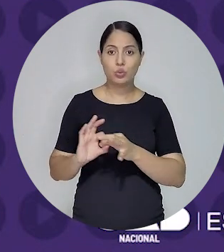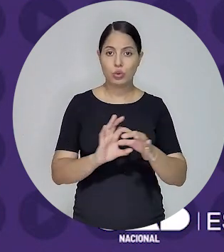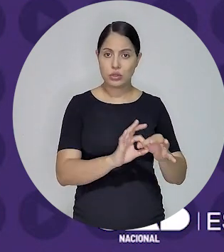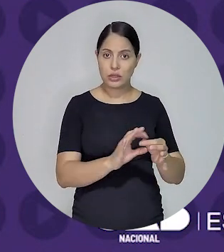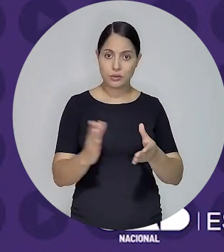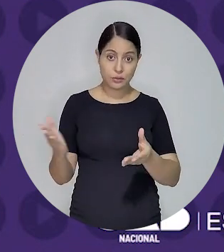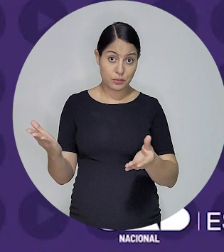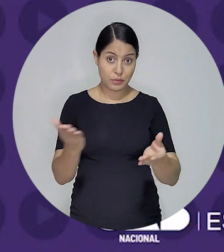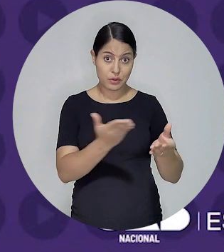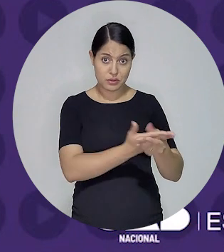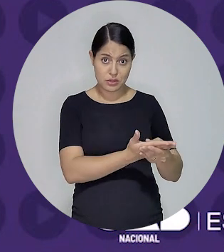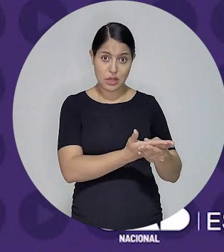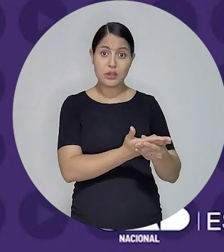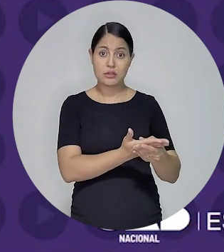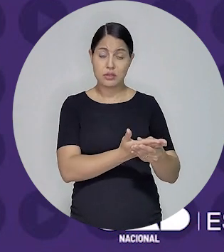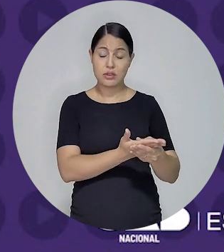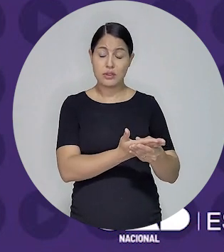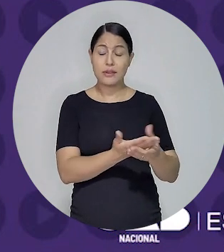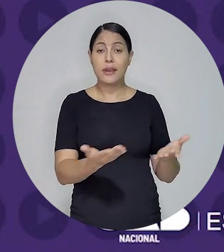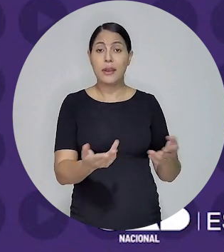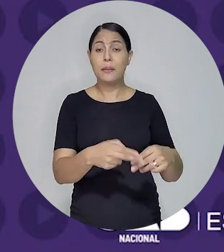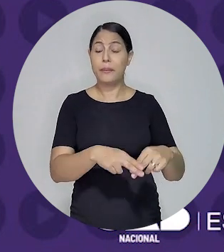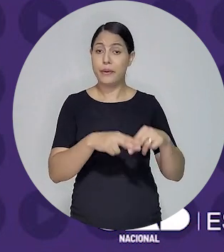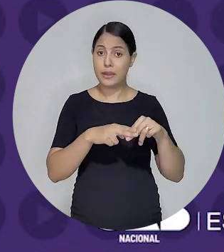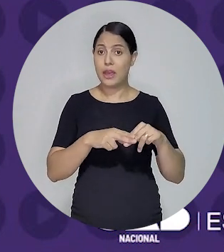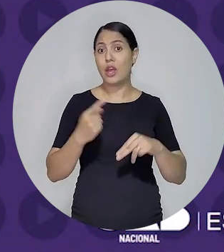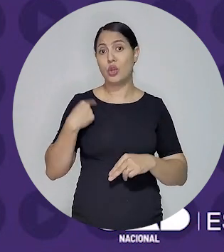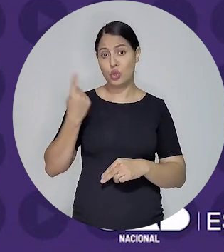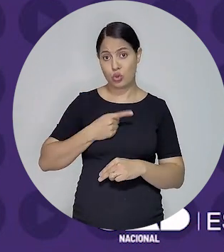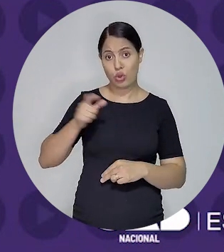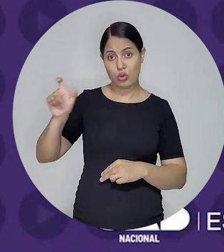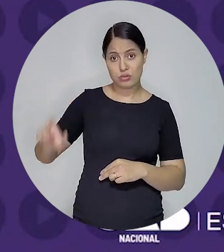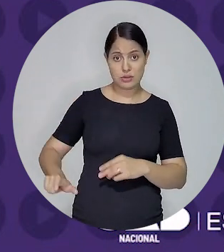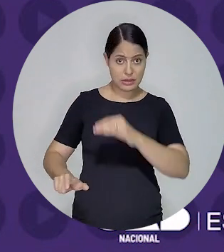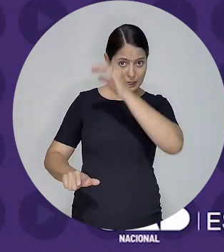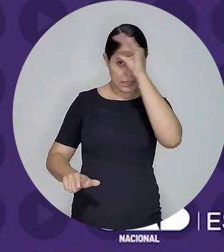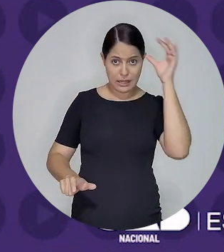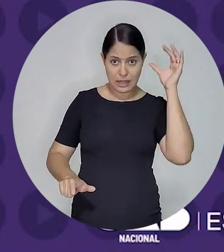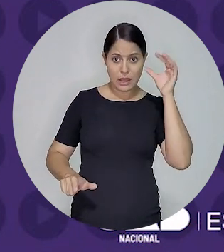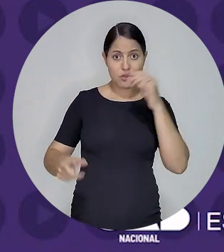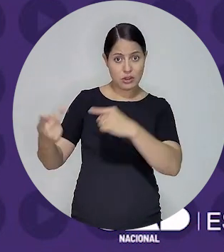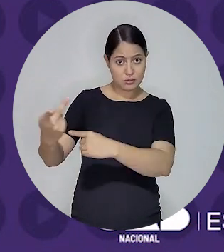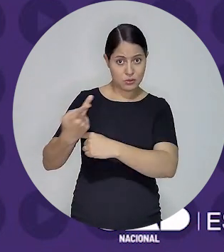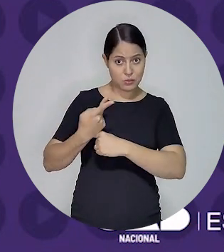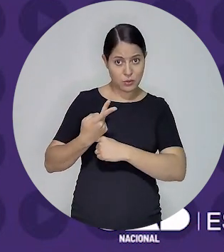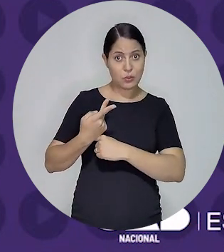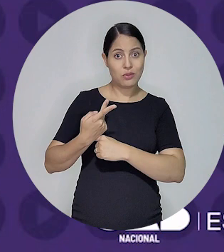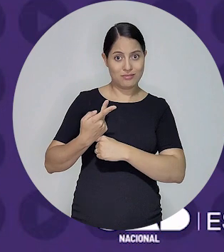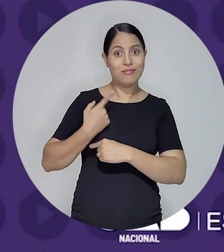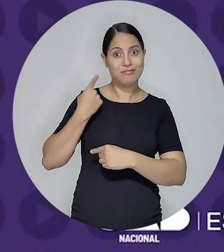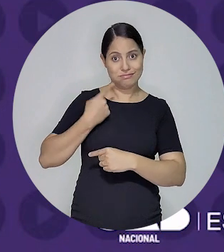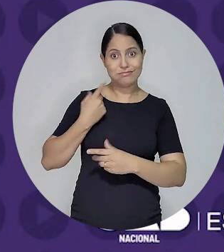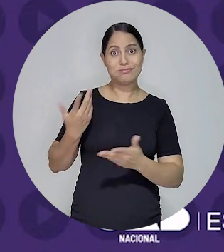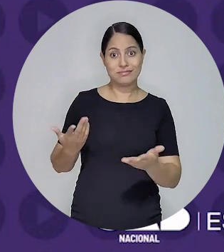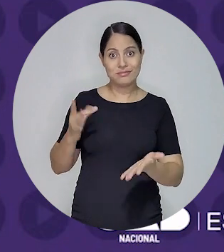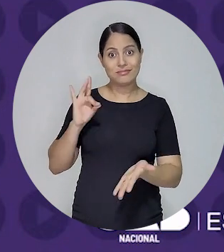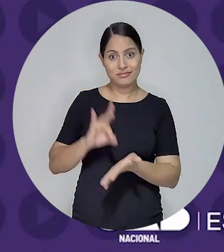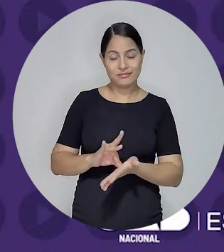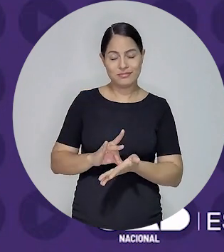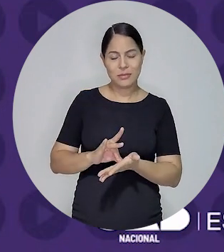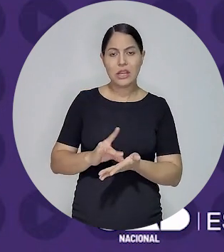para a prestação da tutela jurisdicional em benefício dos nossos clientes, dos jurisdicionados que nos